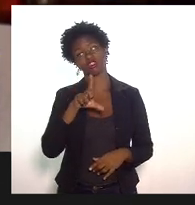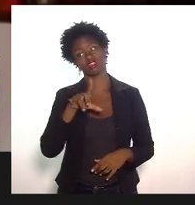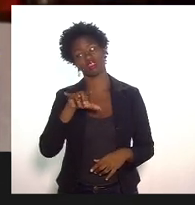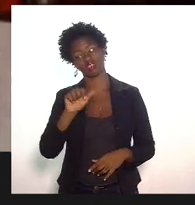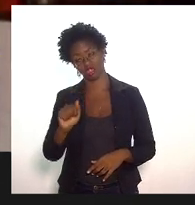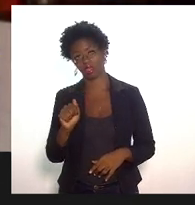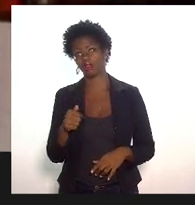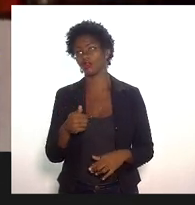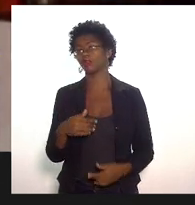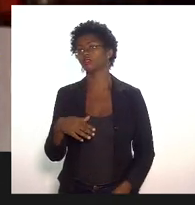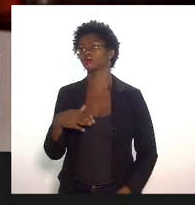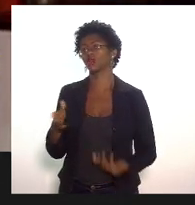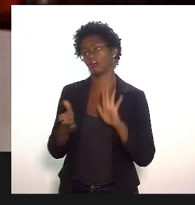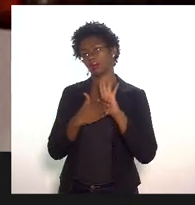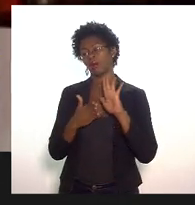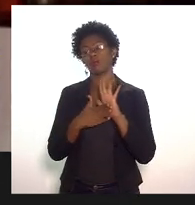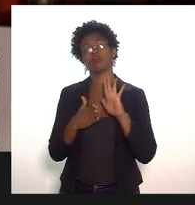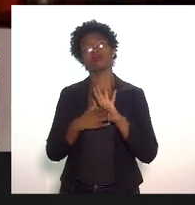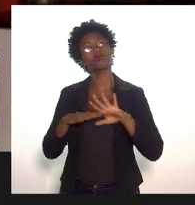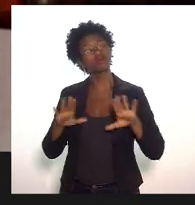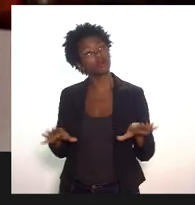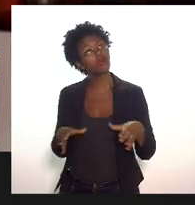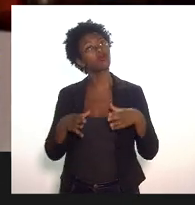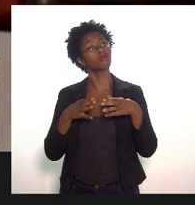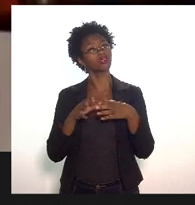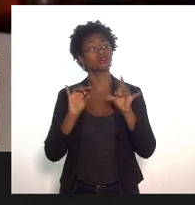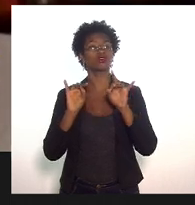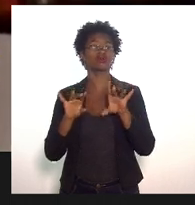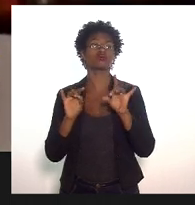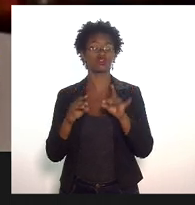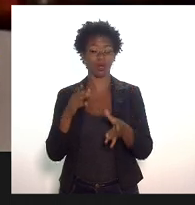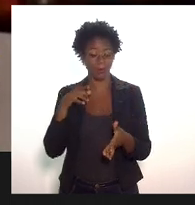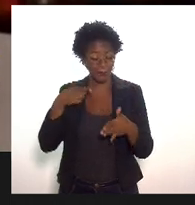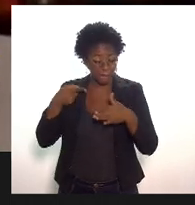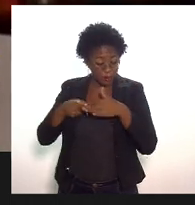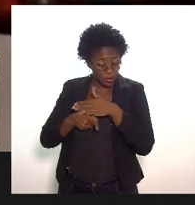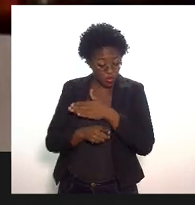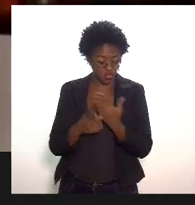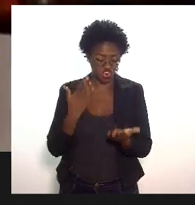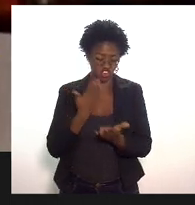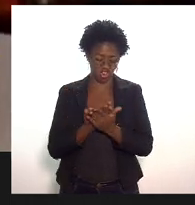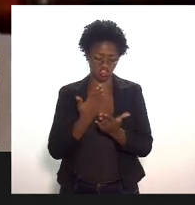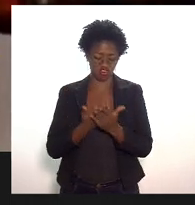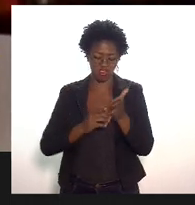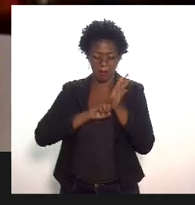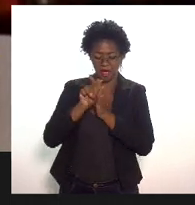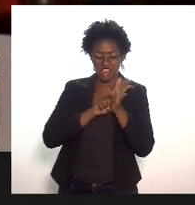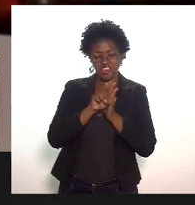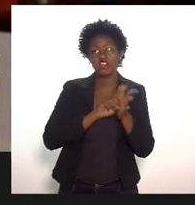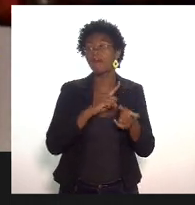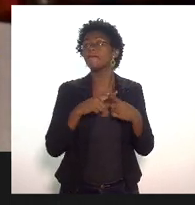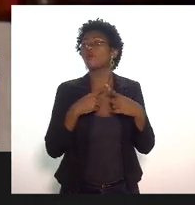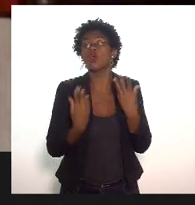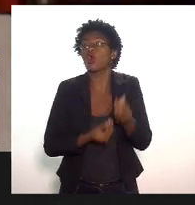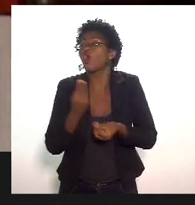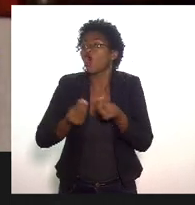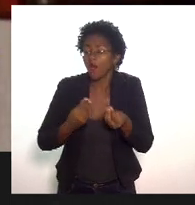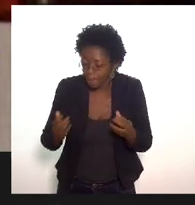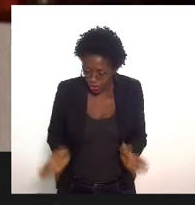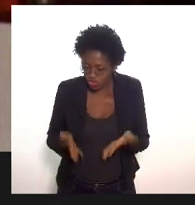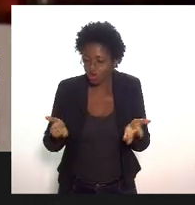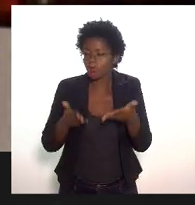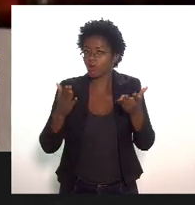para a gente poder estudar com mais profundidade o que a gente poderia estar fazendo pela nossa indústria naval. E ver essa questão